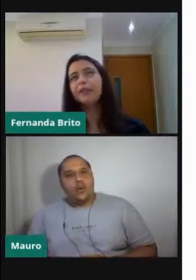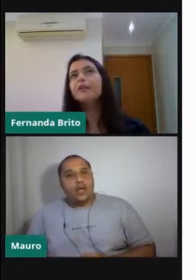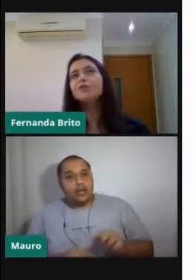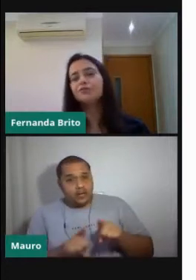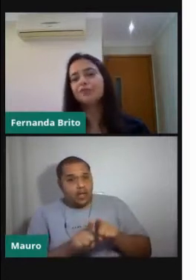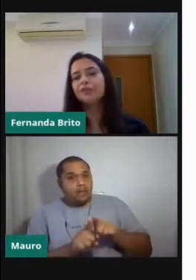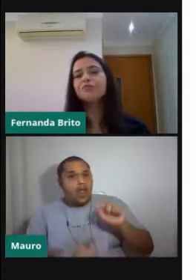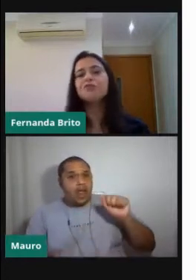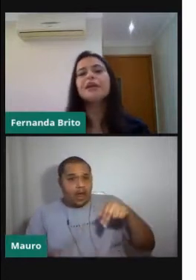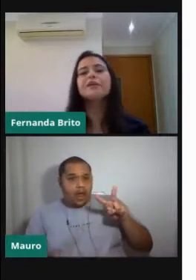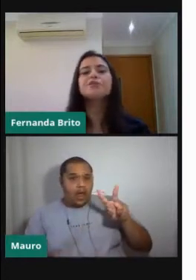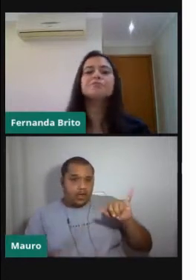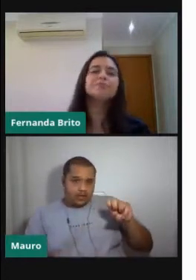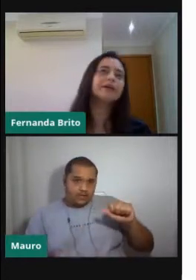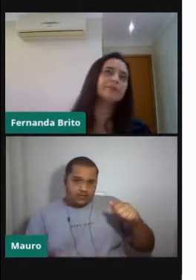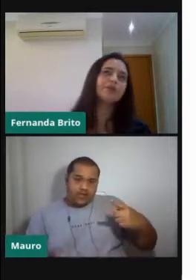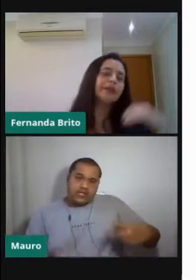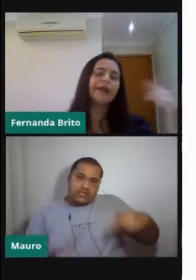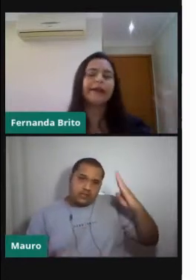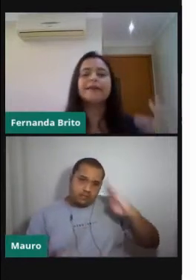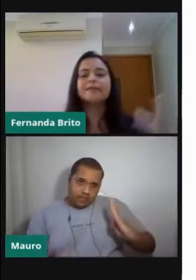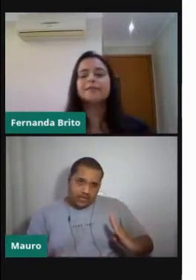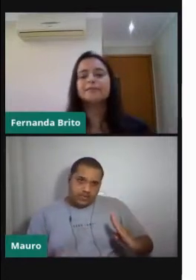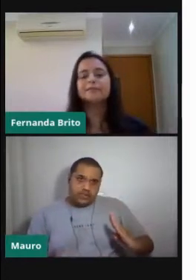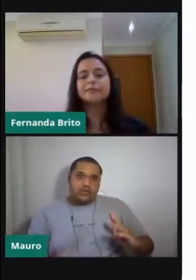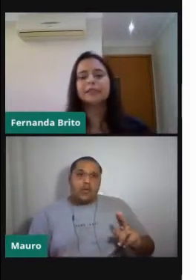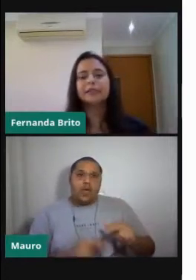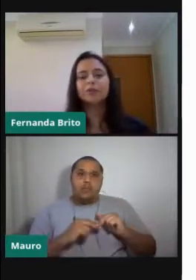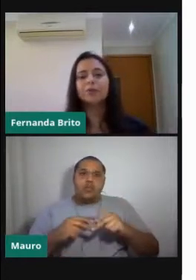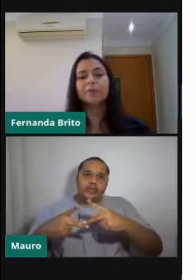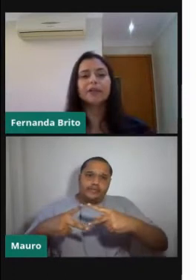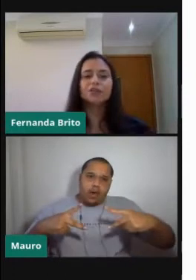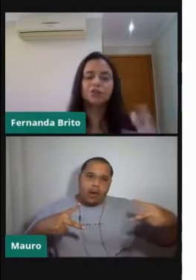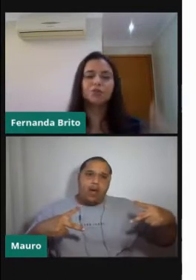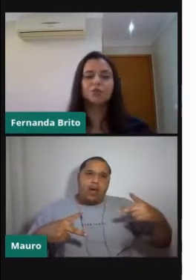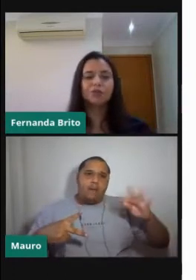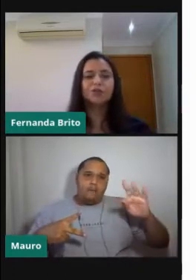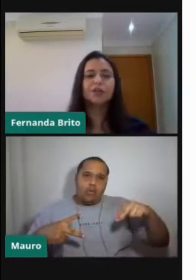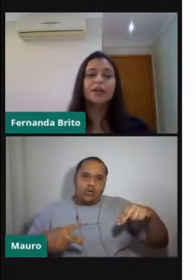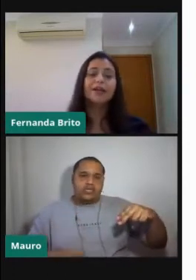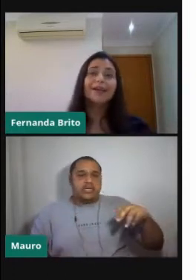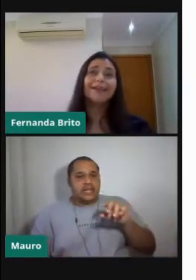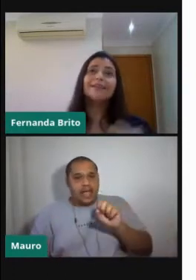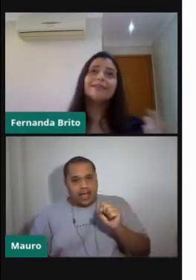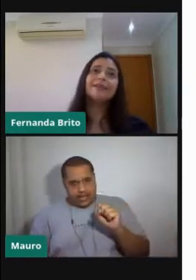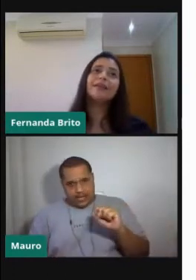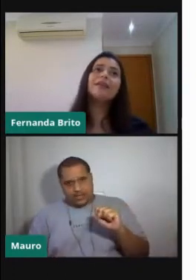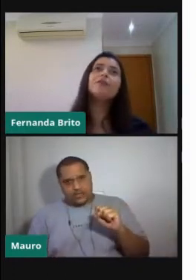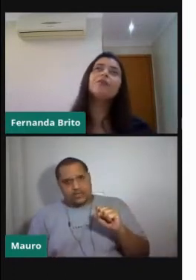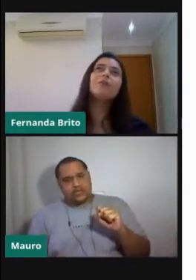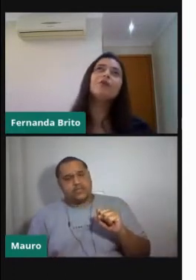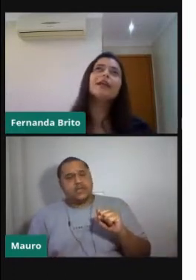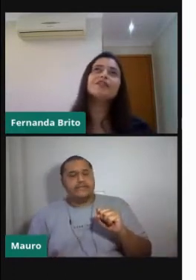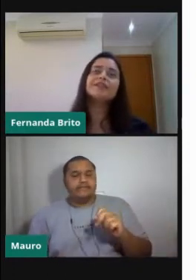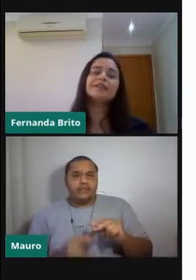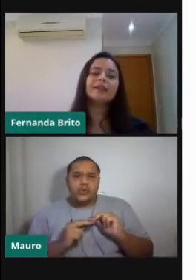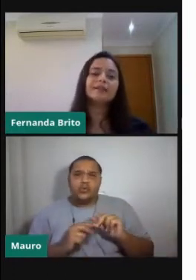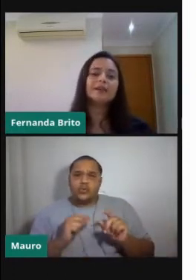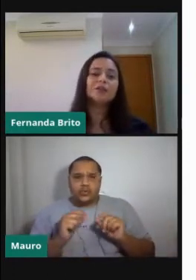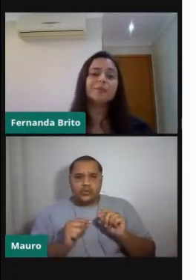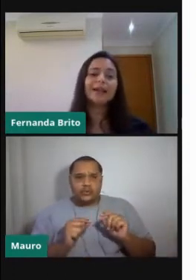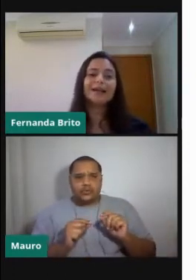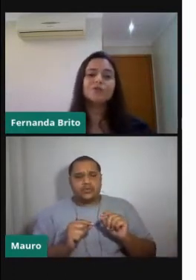para proteínas do vírus, né? Para a proteína S, normalmente, e outras. E eles seriam